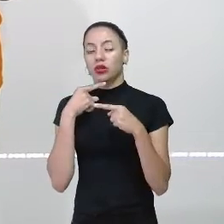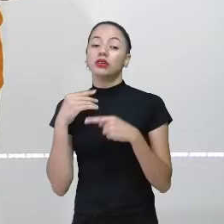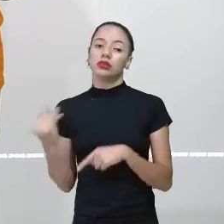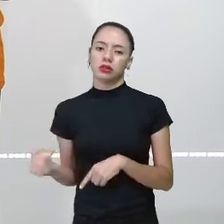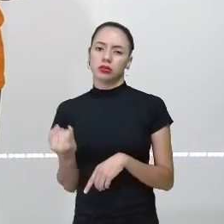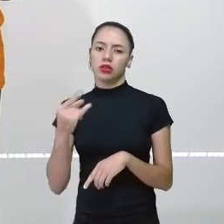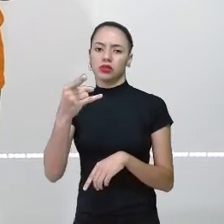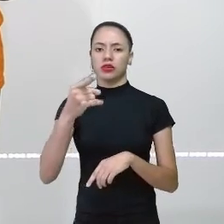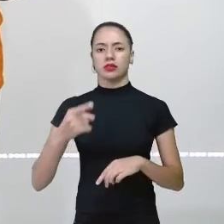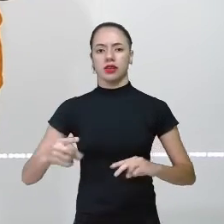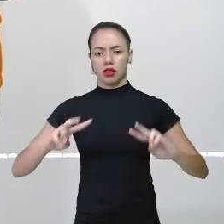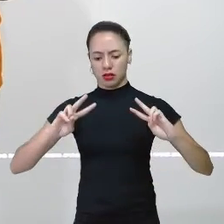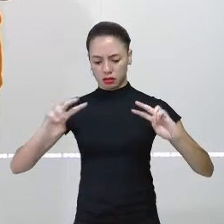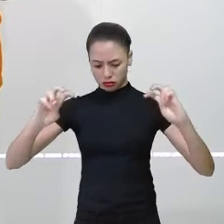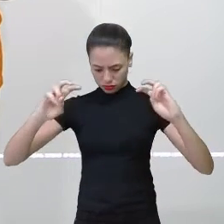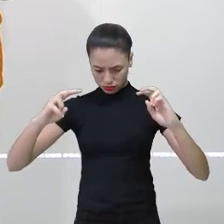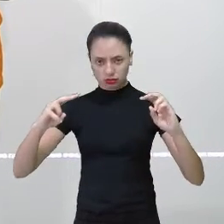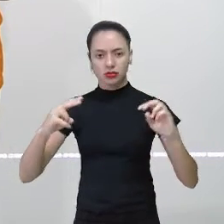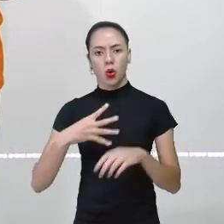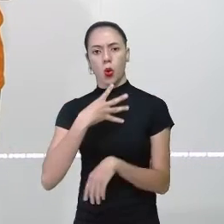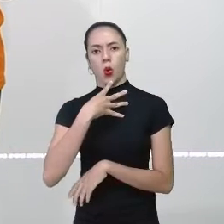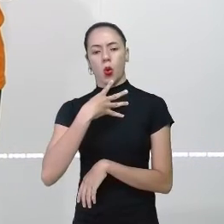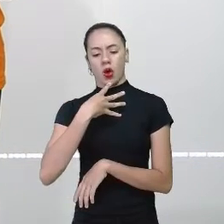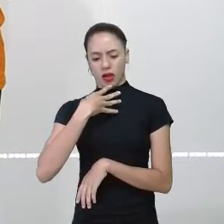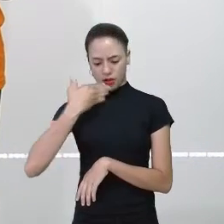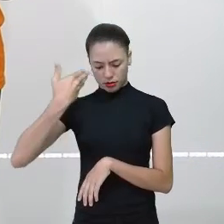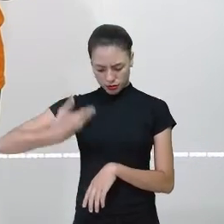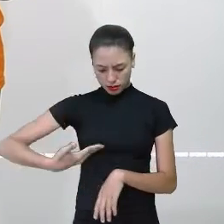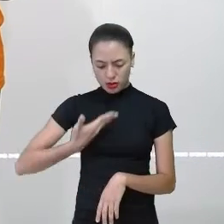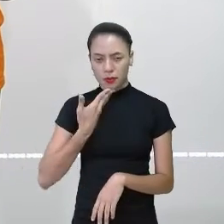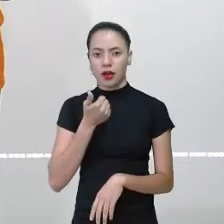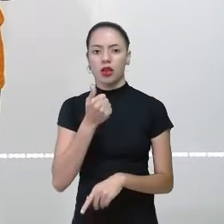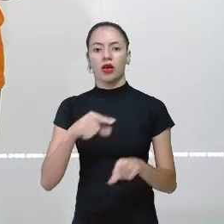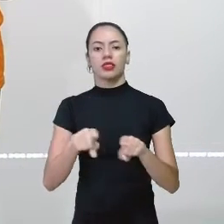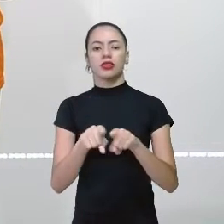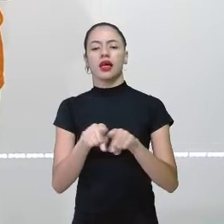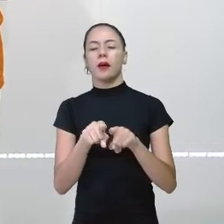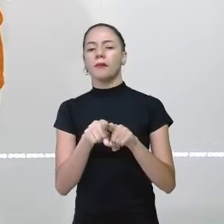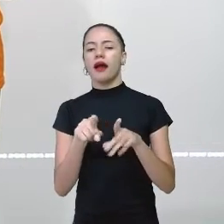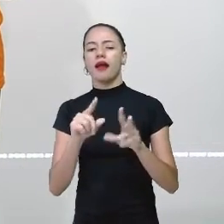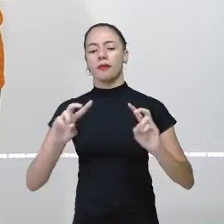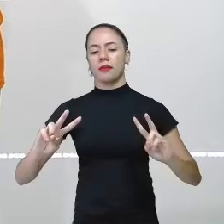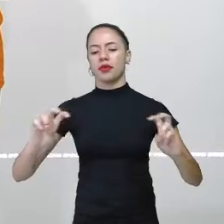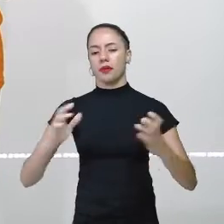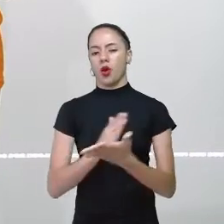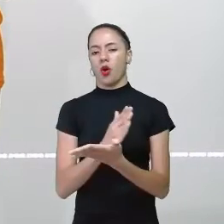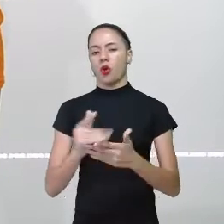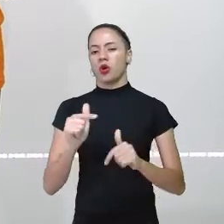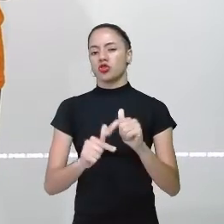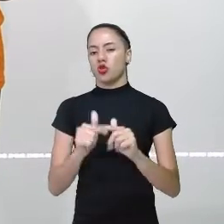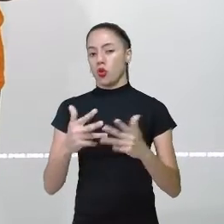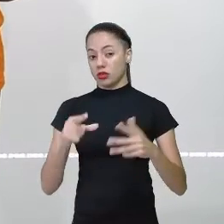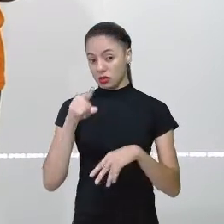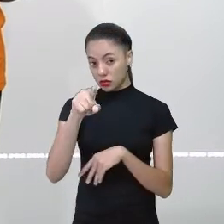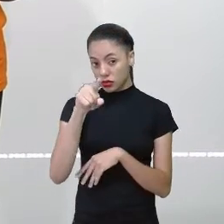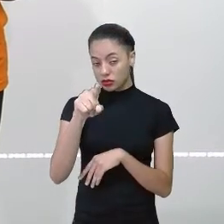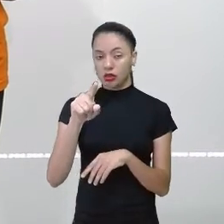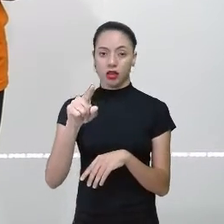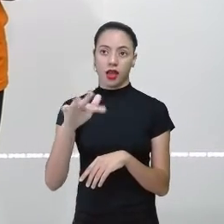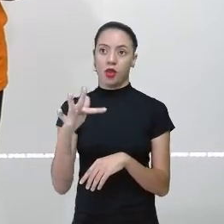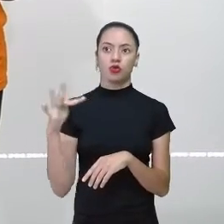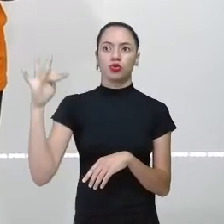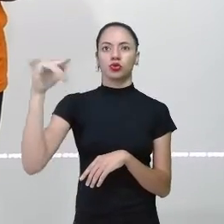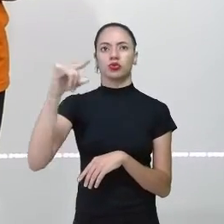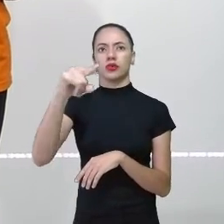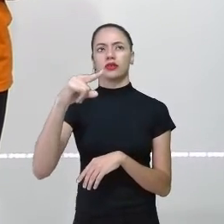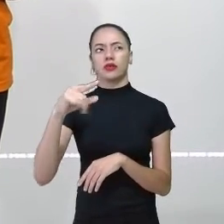você se conhecer melhor, né? Para poder trabalhar também algumas coisas em você que lá para frente talvez você volte a entender, eita, naquela época